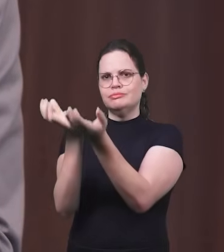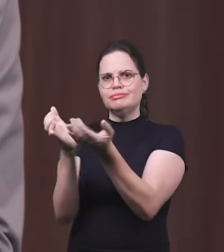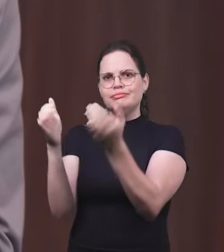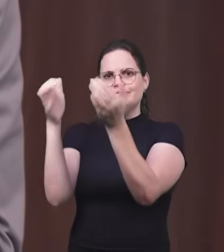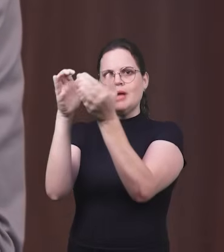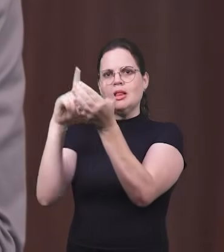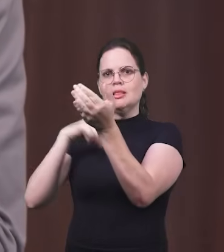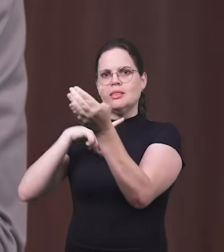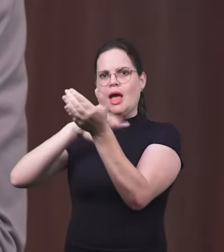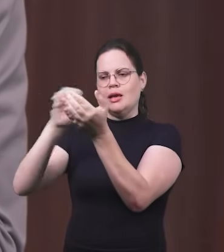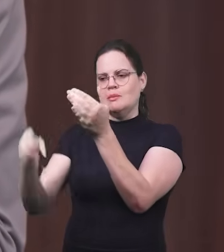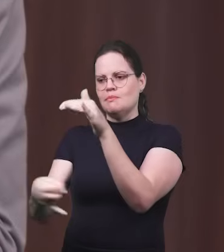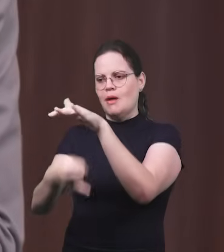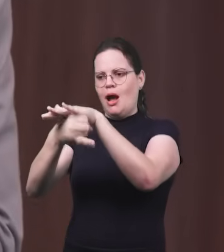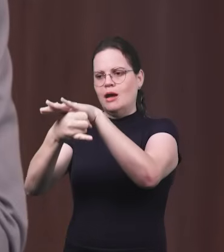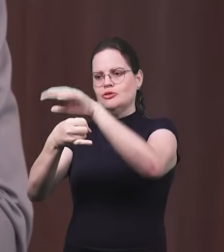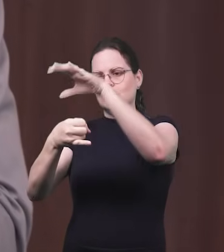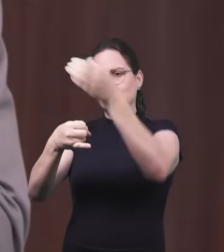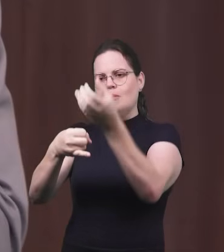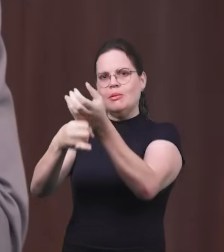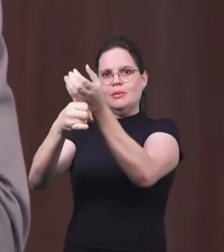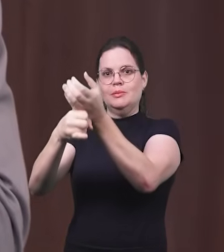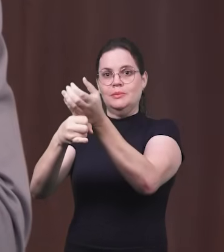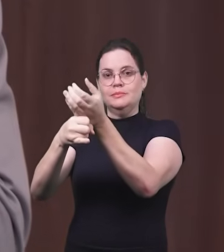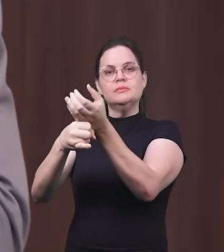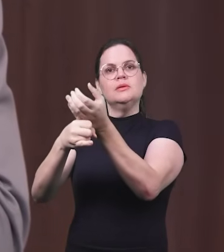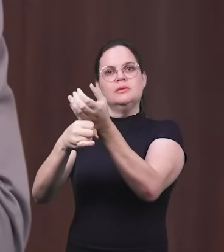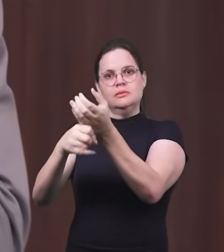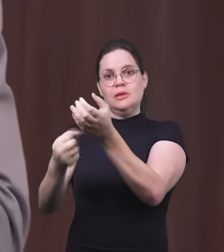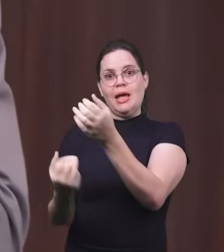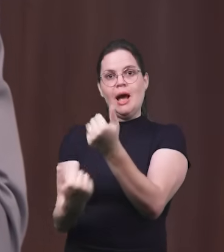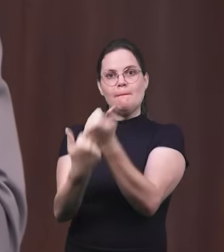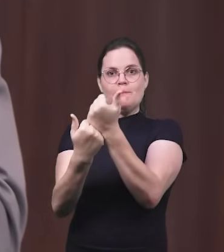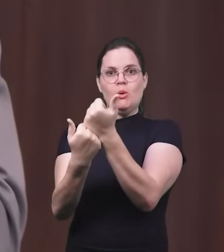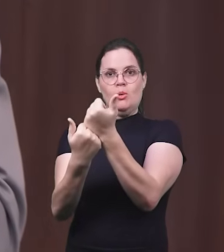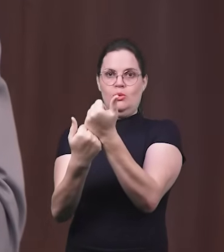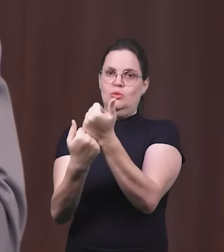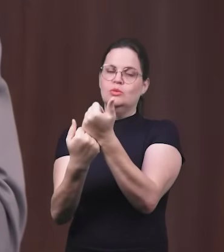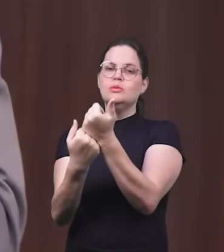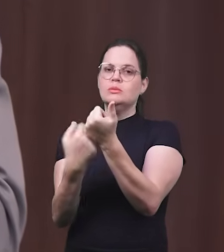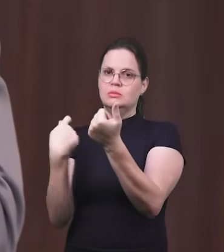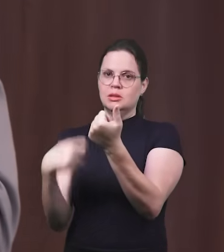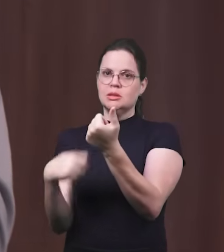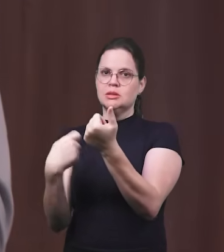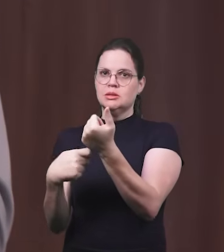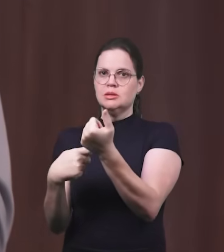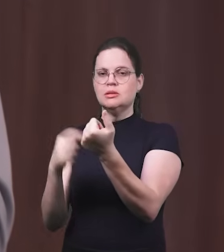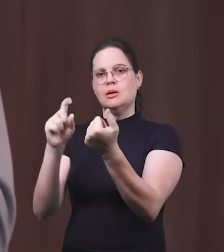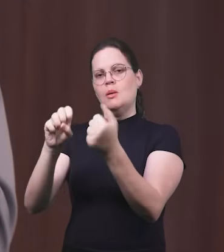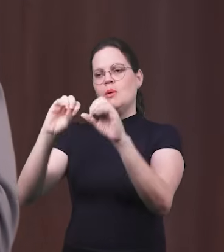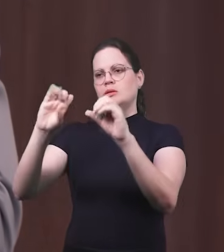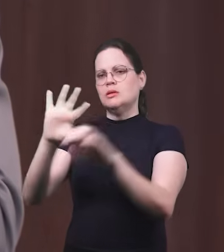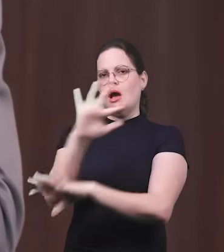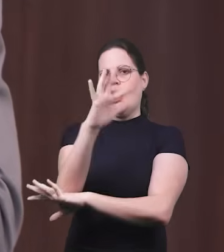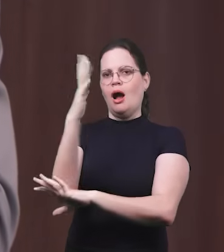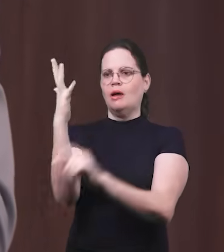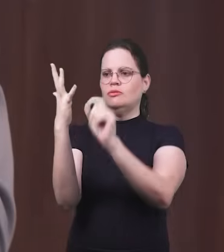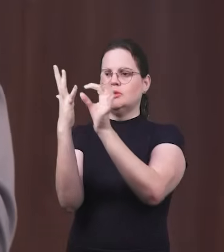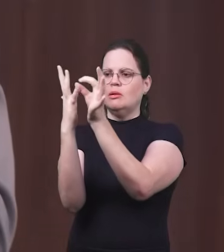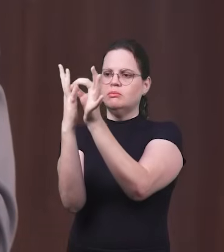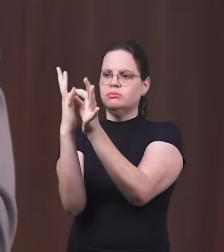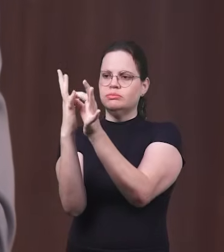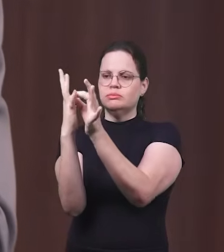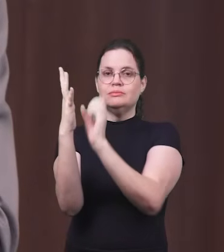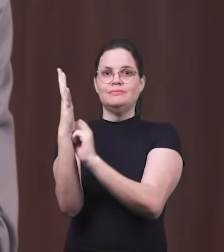Os pássaros, quando fazem o ninho, eles apoiam aquele ninho em um galho, em uma ponta